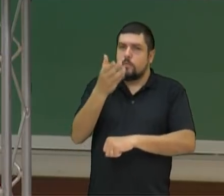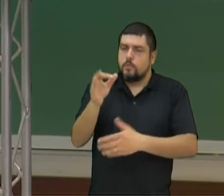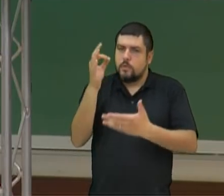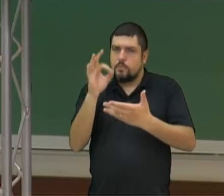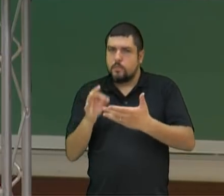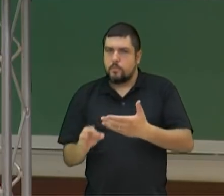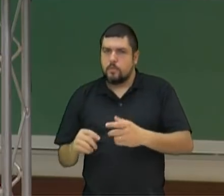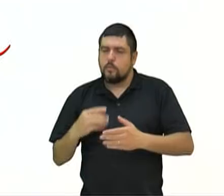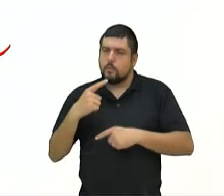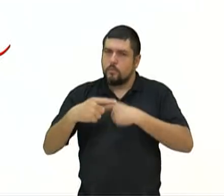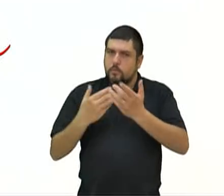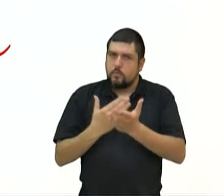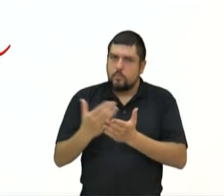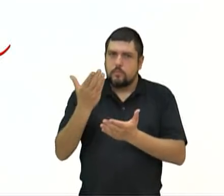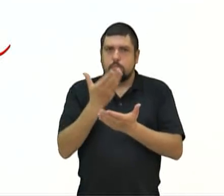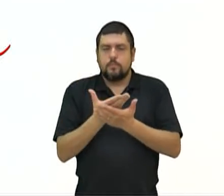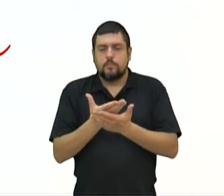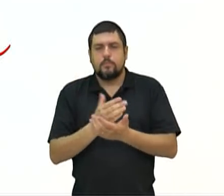gente começar a nossa aula de hoje.